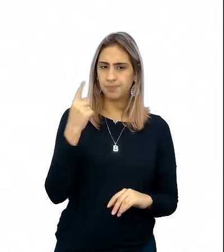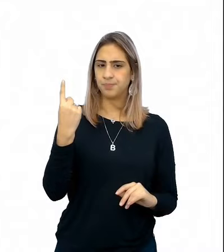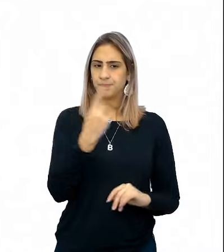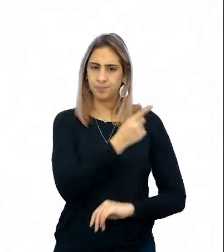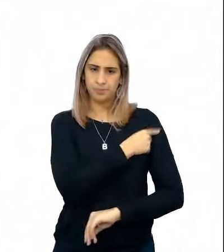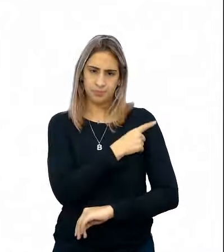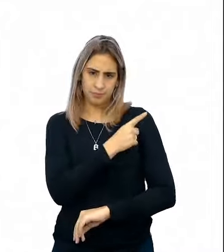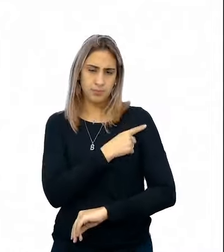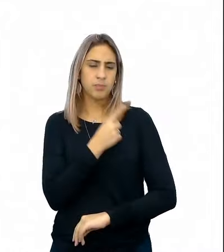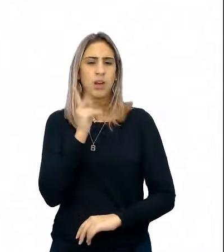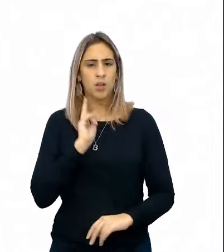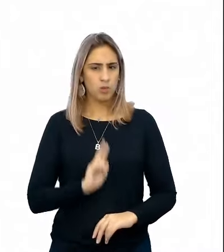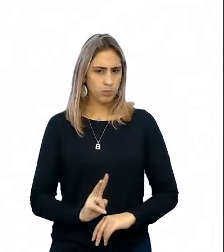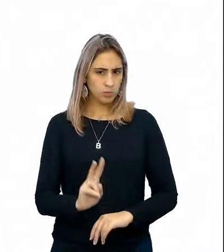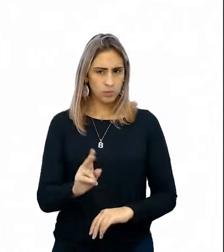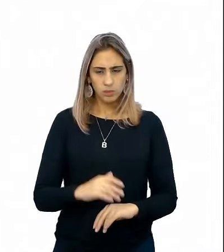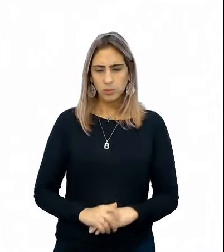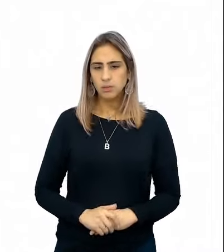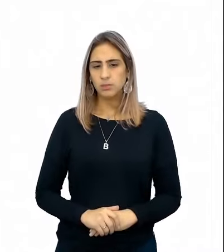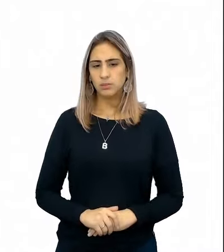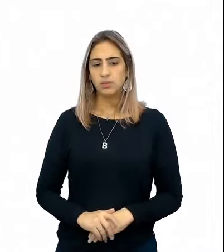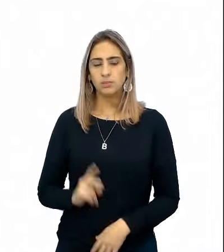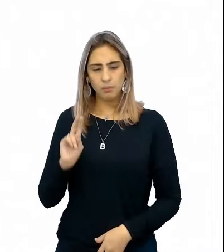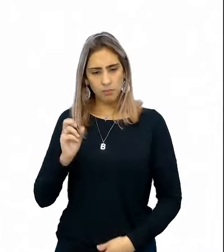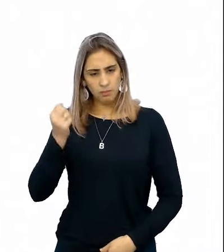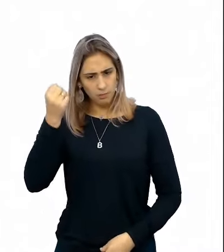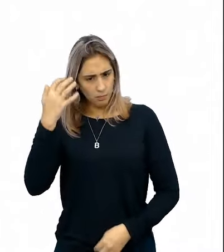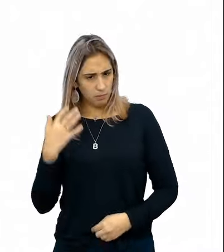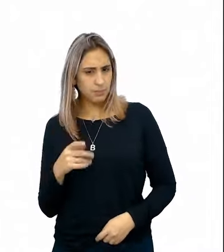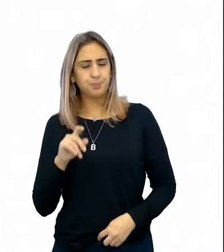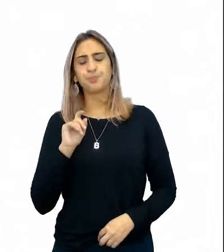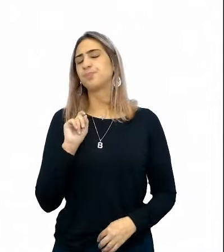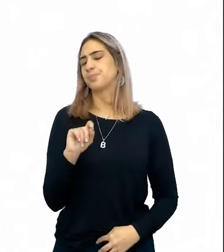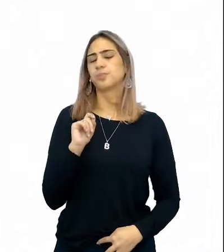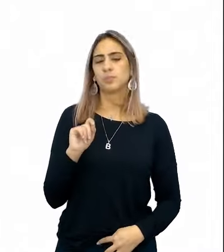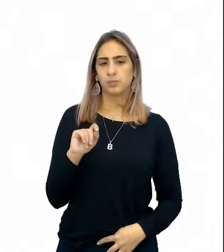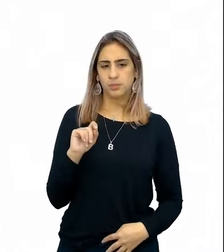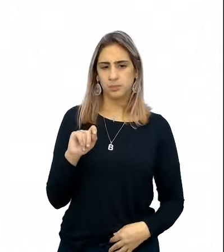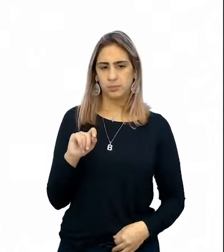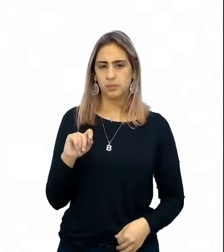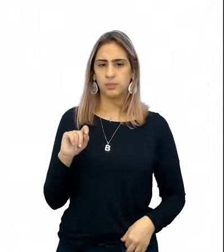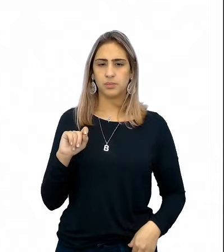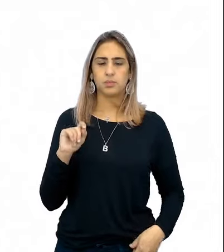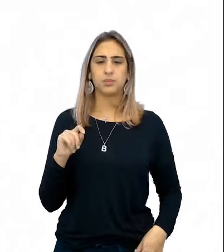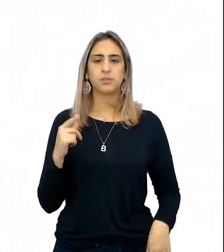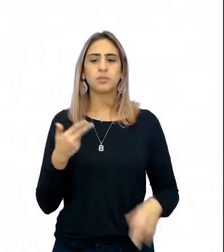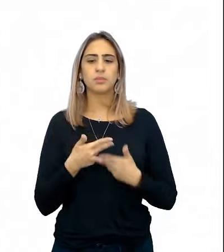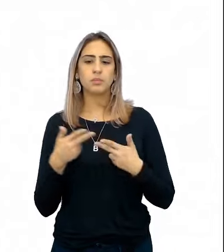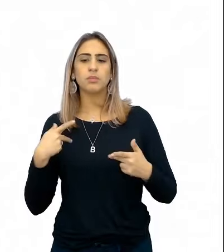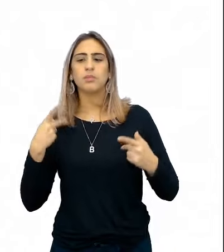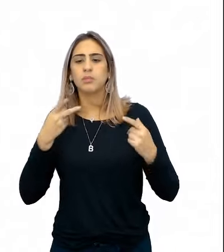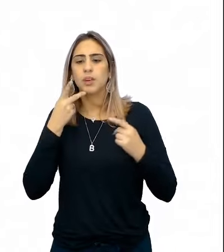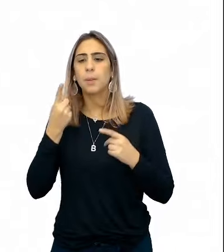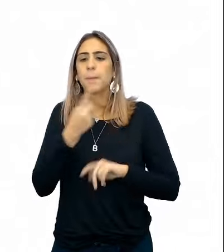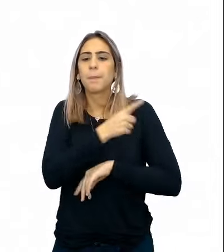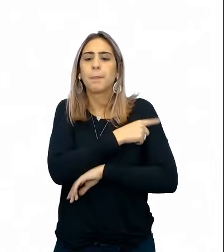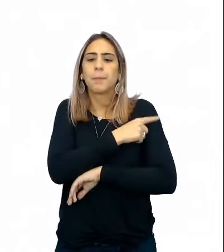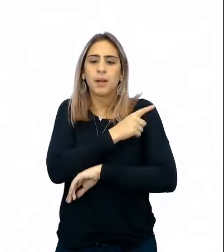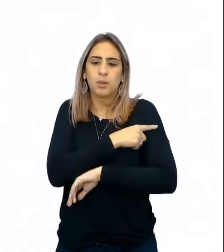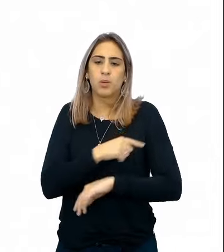ano, viu, pessoal? Sempre reforçando o que estamos falando de primeiro